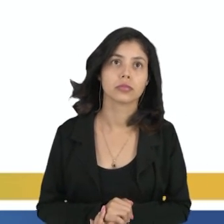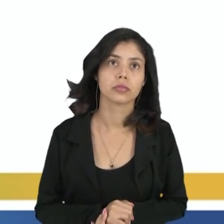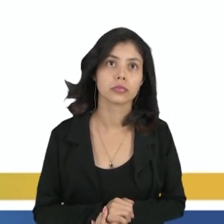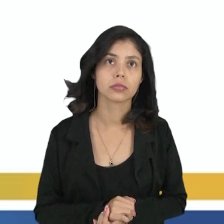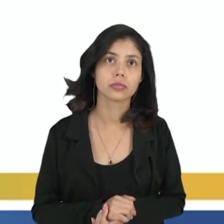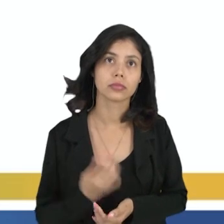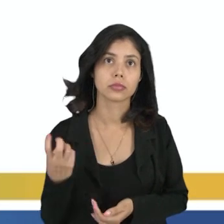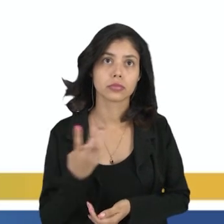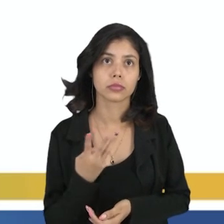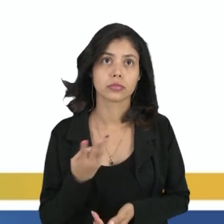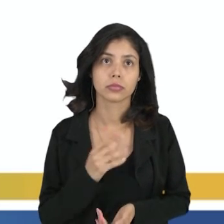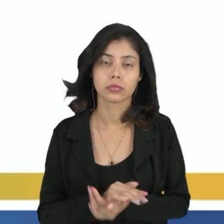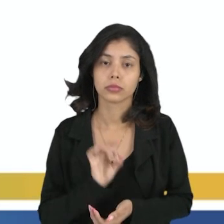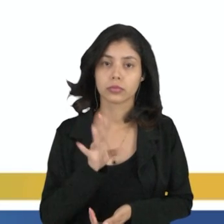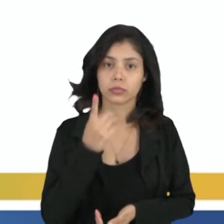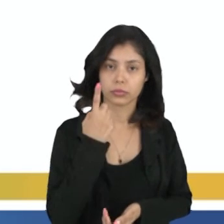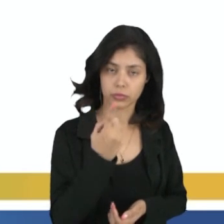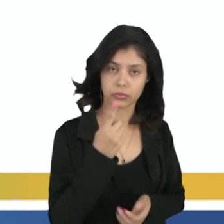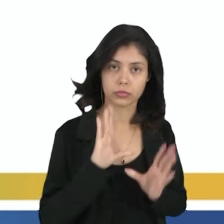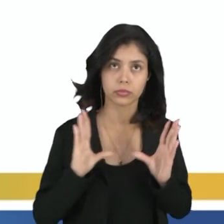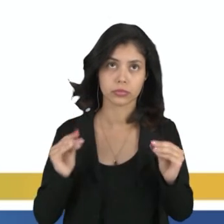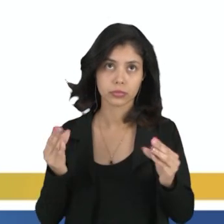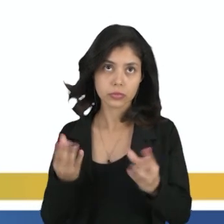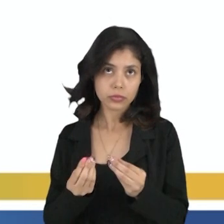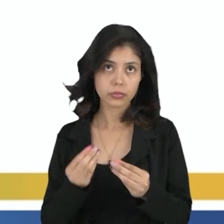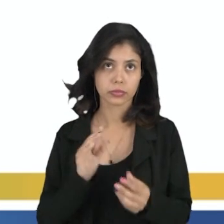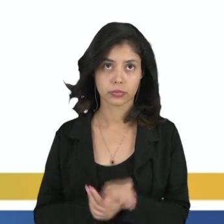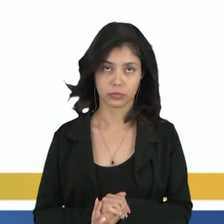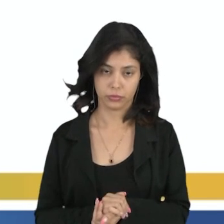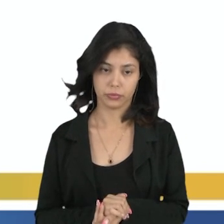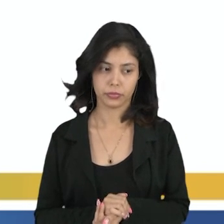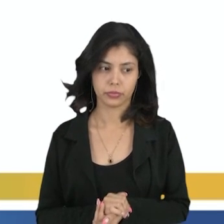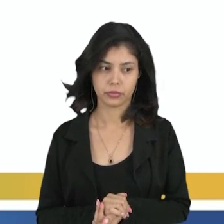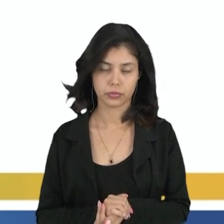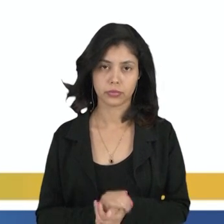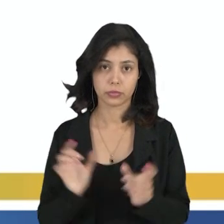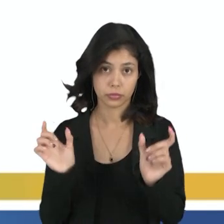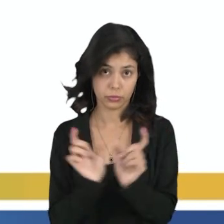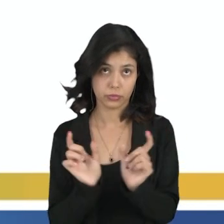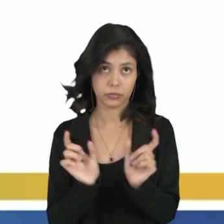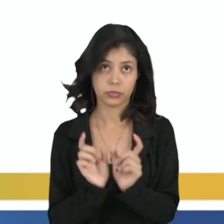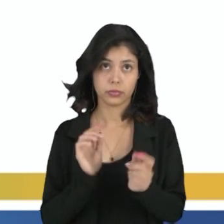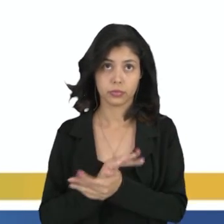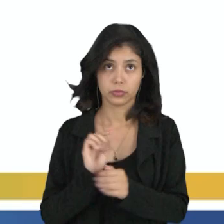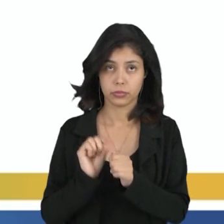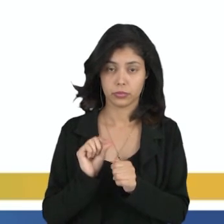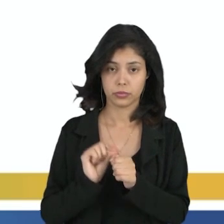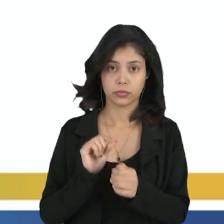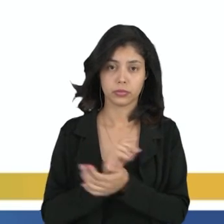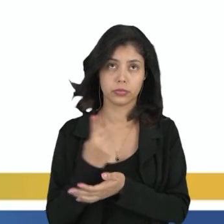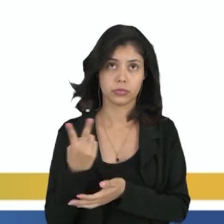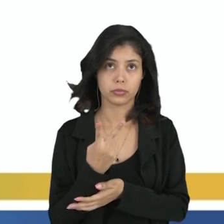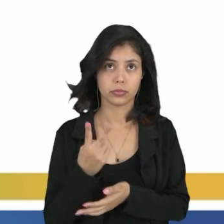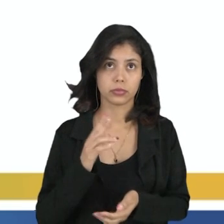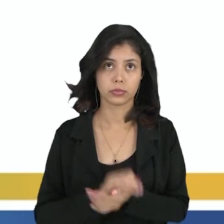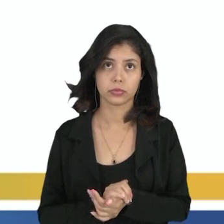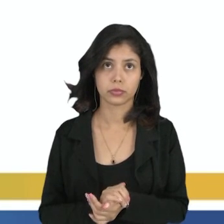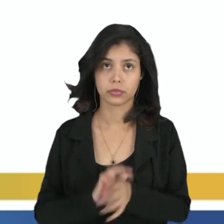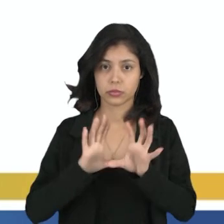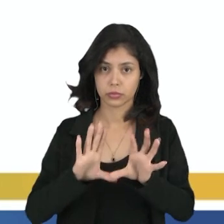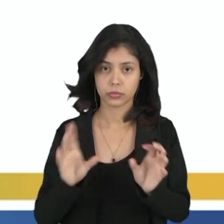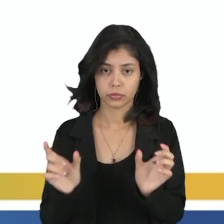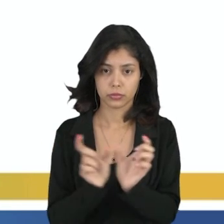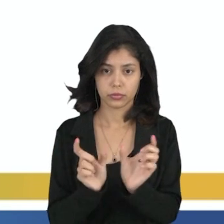terceira, nós temos aqui apenas uma substância composta formando 2, sendo